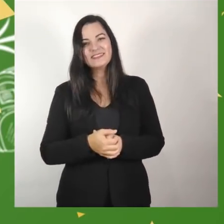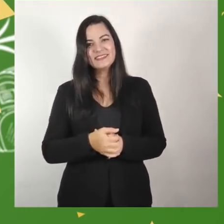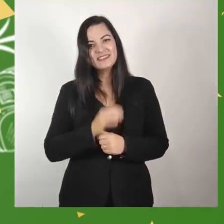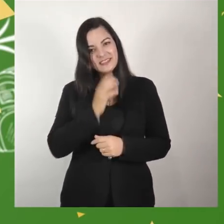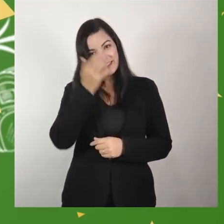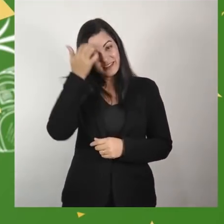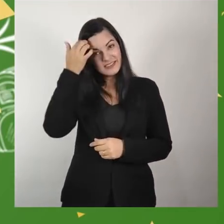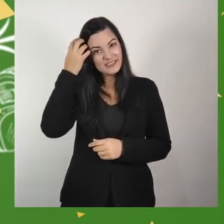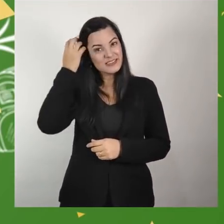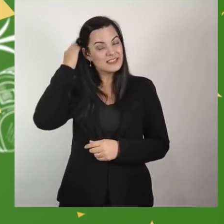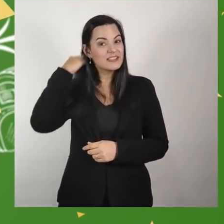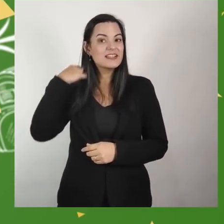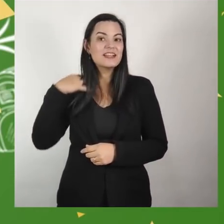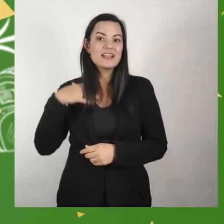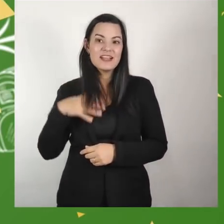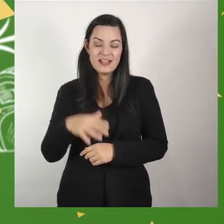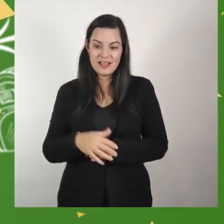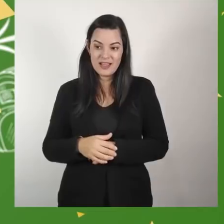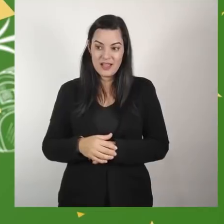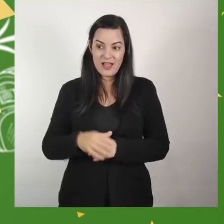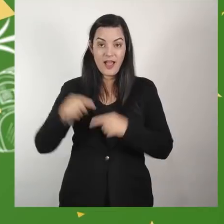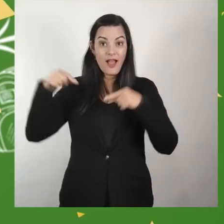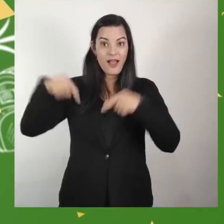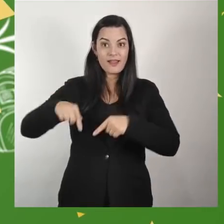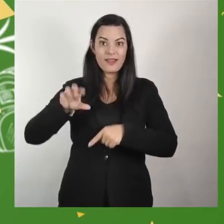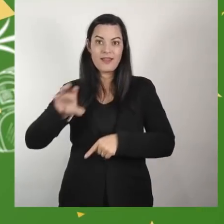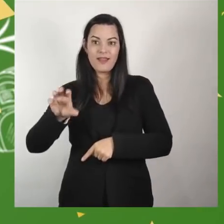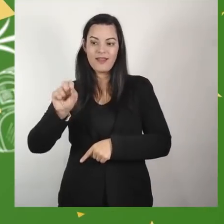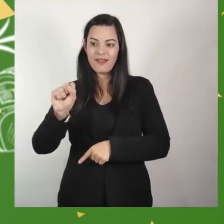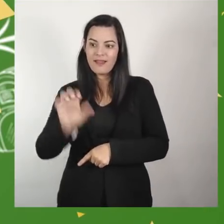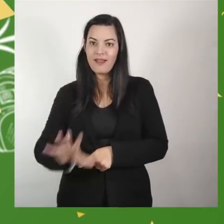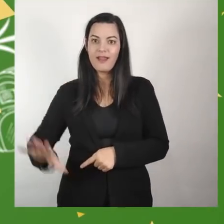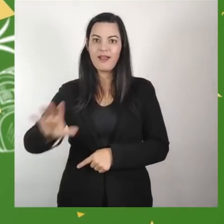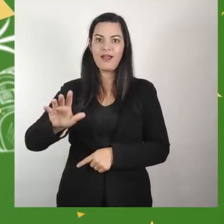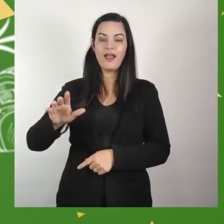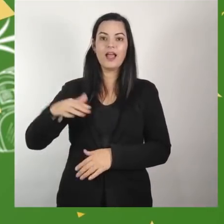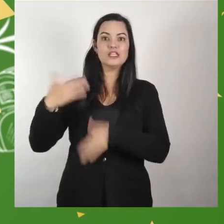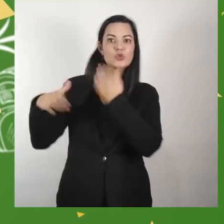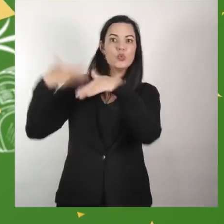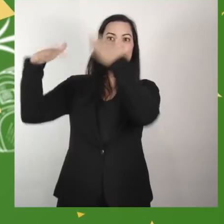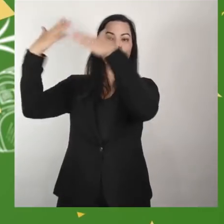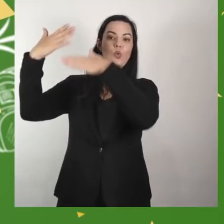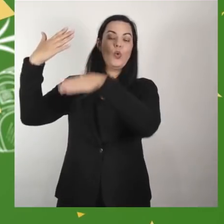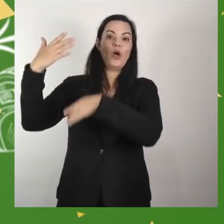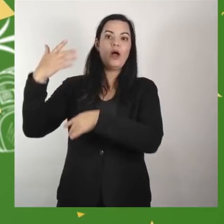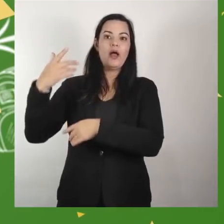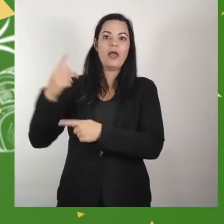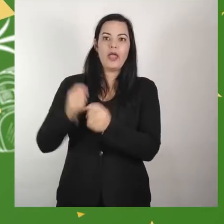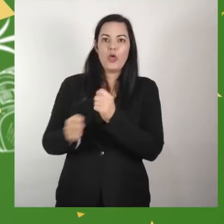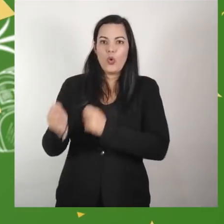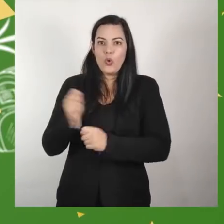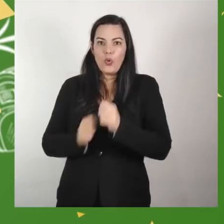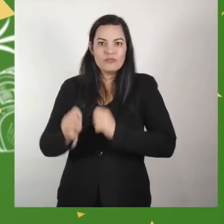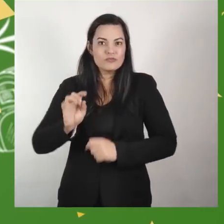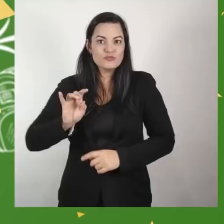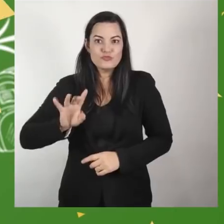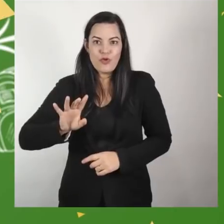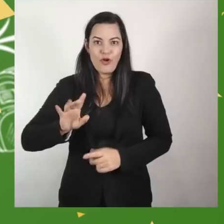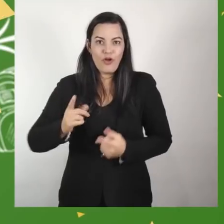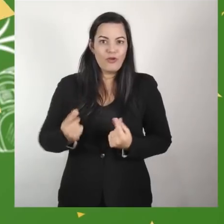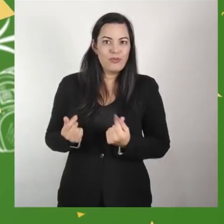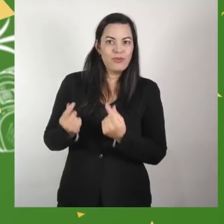coisa. Não é só de desenvolvimento econômico que a região sudeste é formada, não,